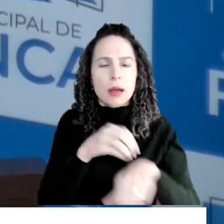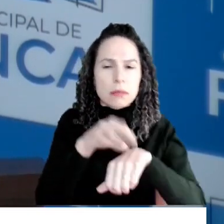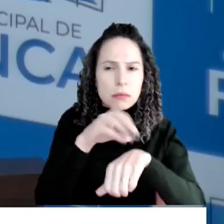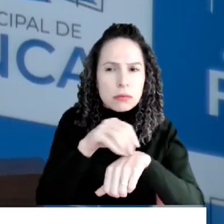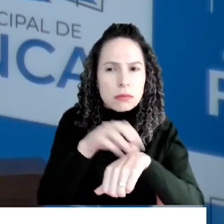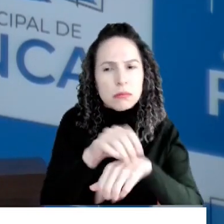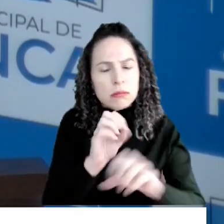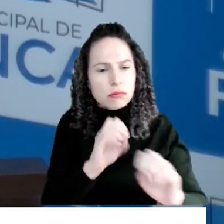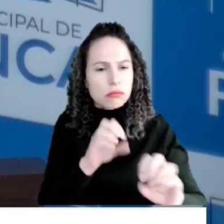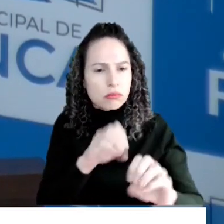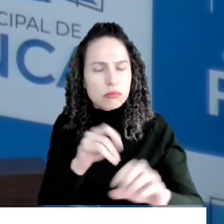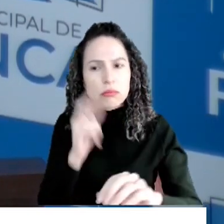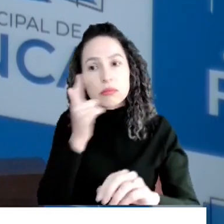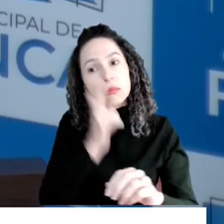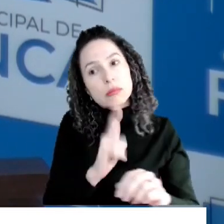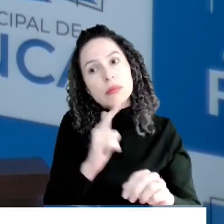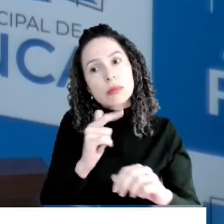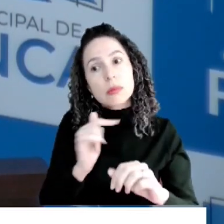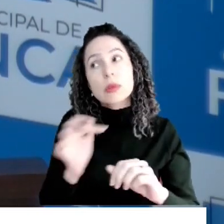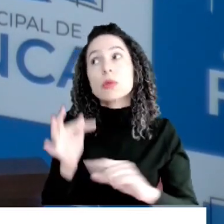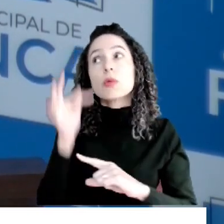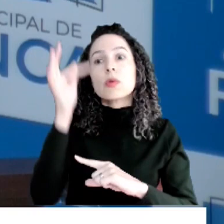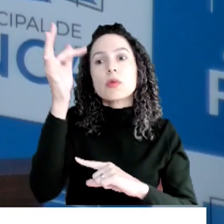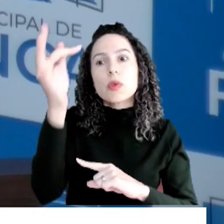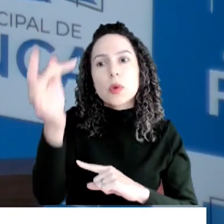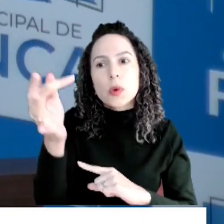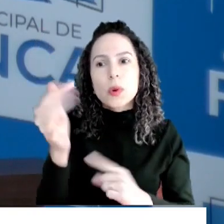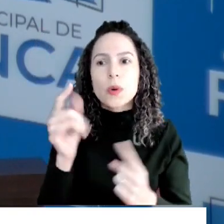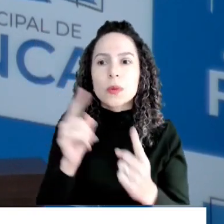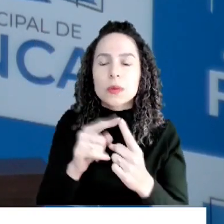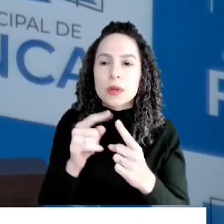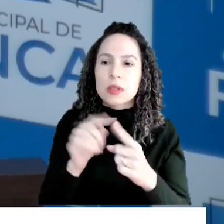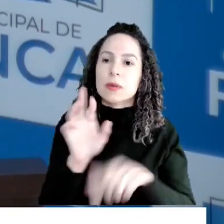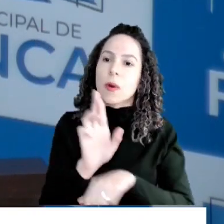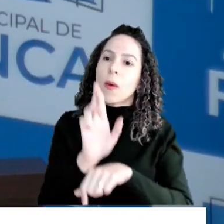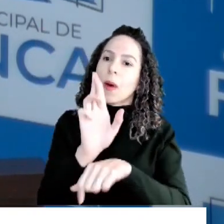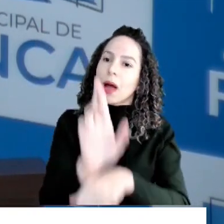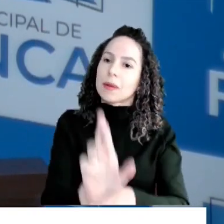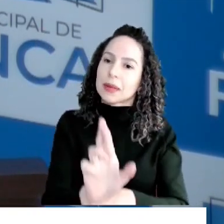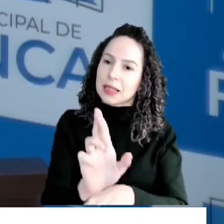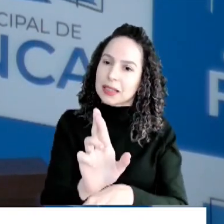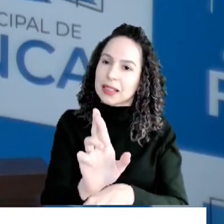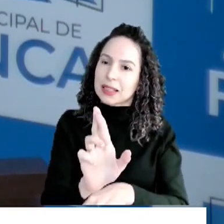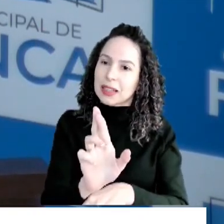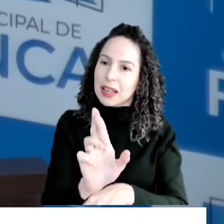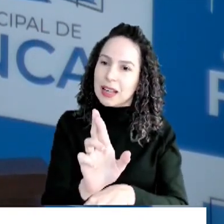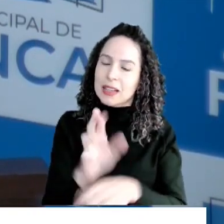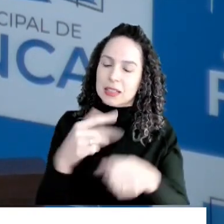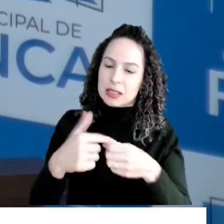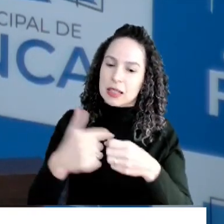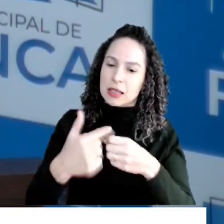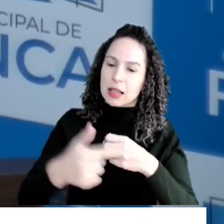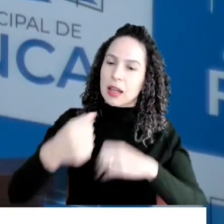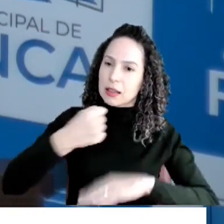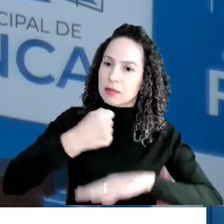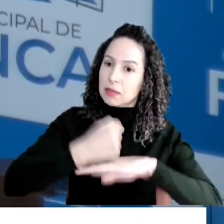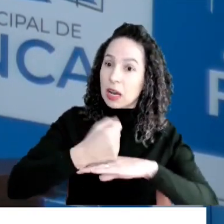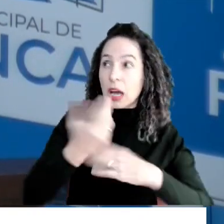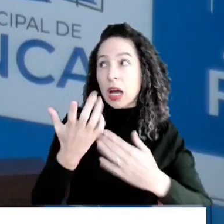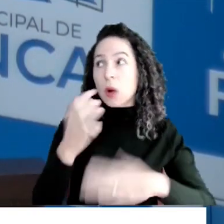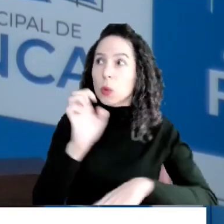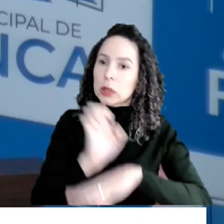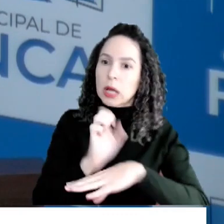se torne no futuro um representante da cidade, do estado ou do país como